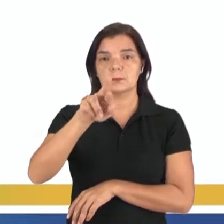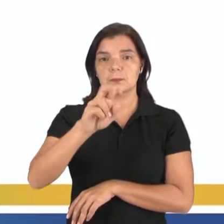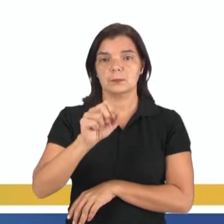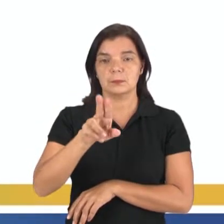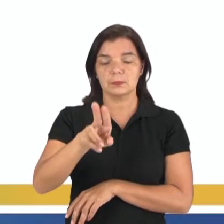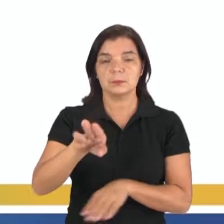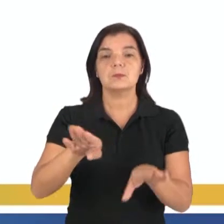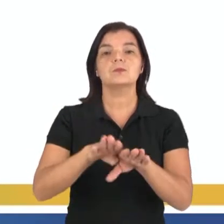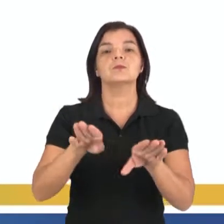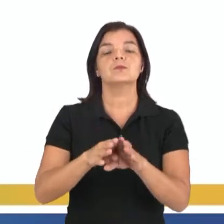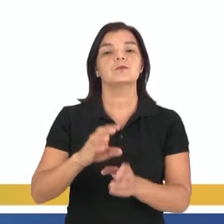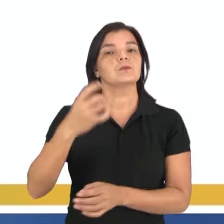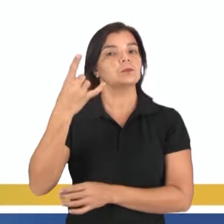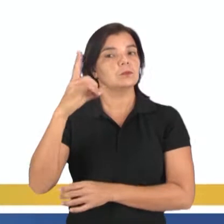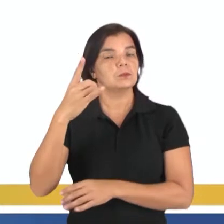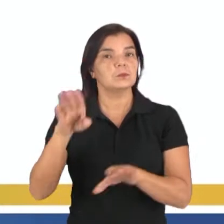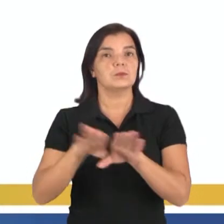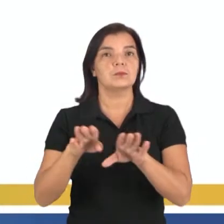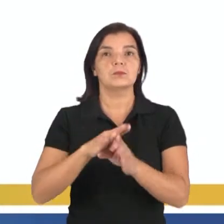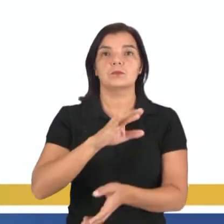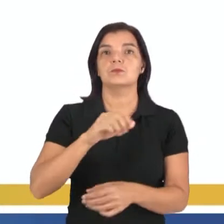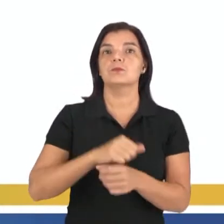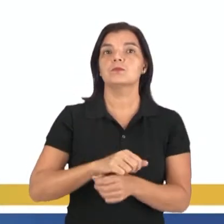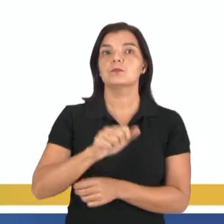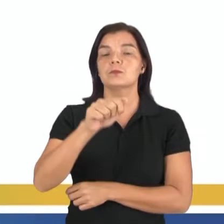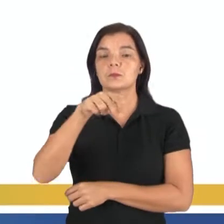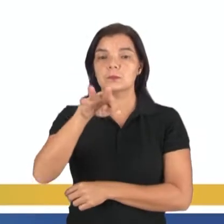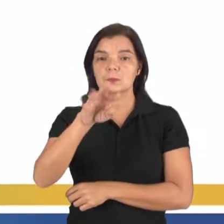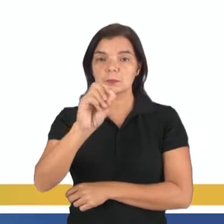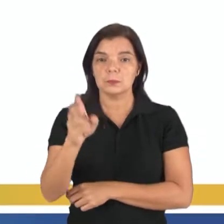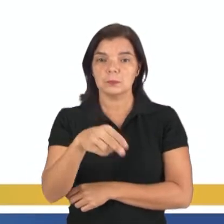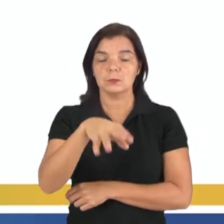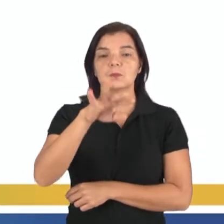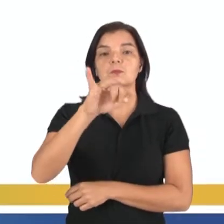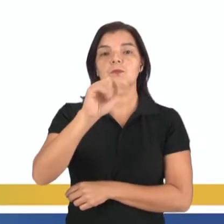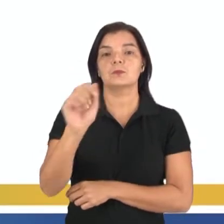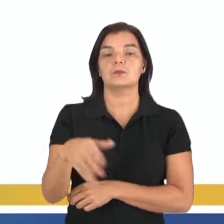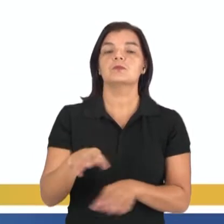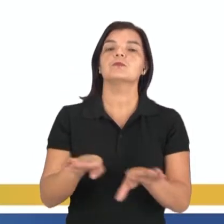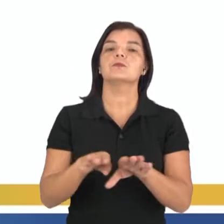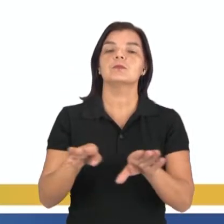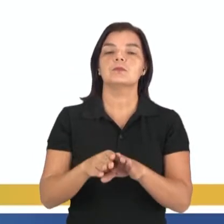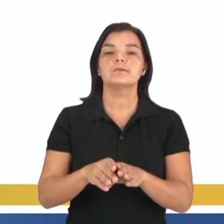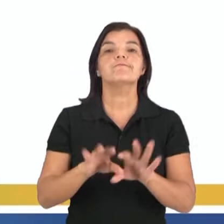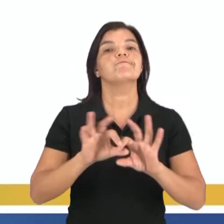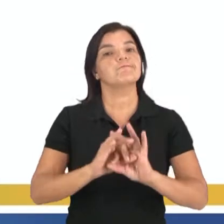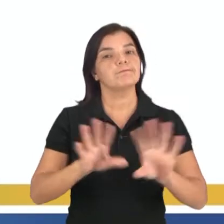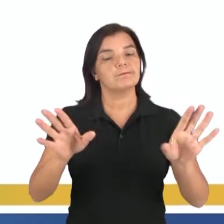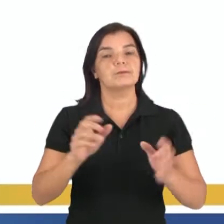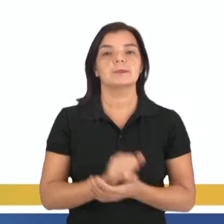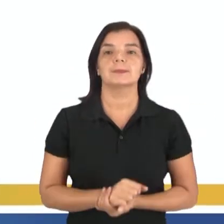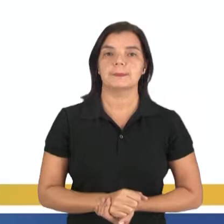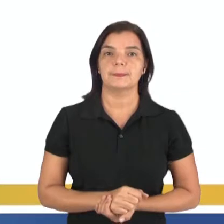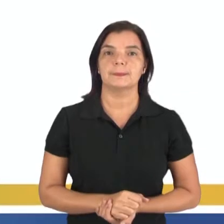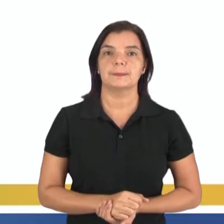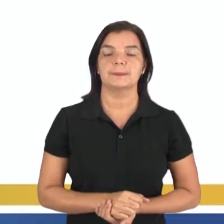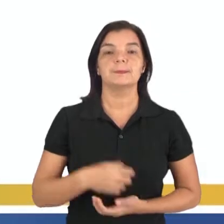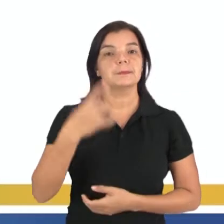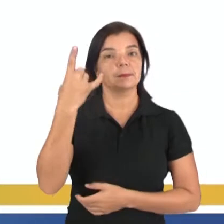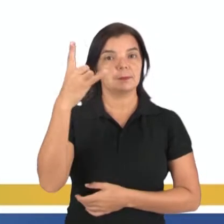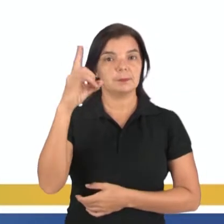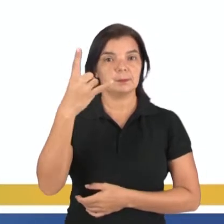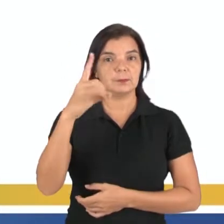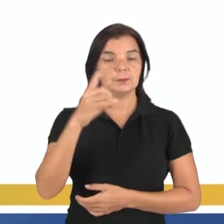de Bolívar, o Antônio José Sucre, e eles lideraram aí os movimentos de emancipação. Galera, a